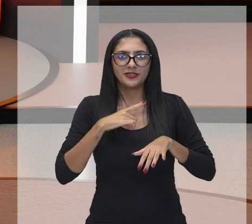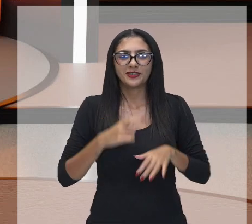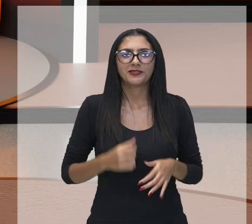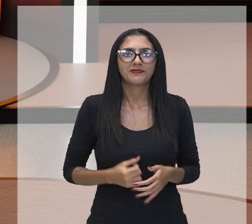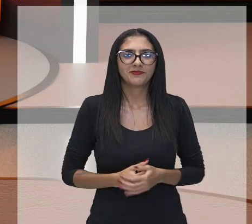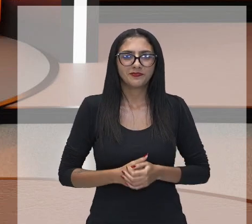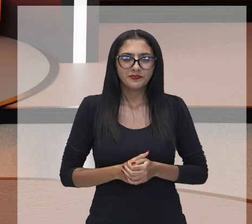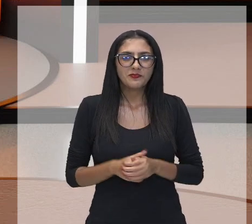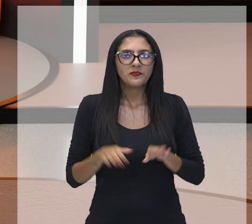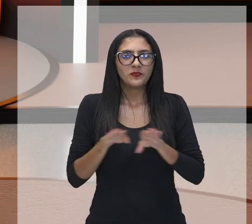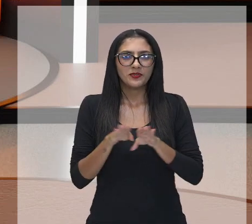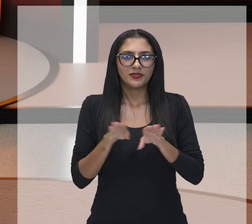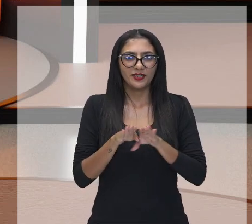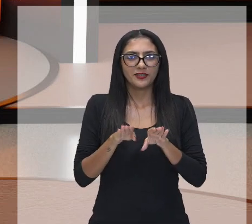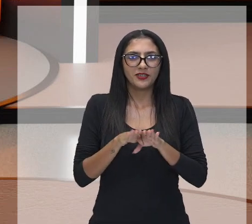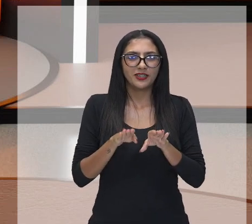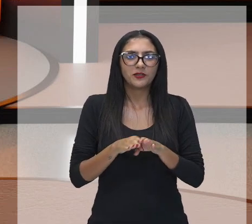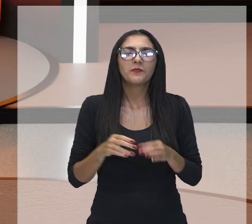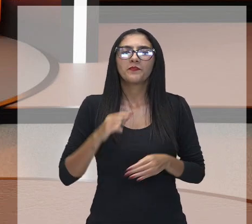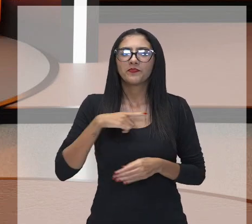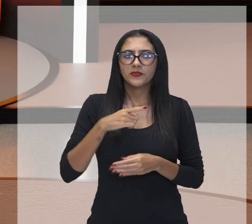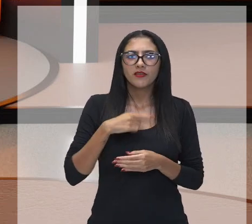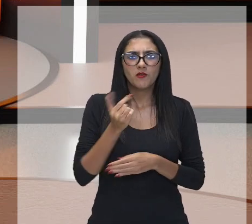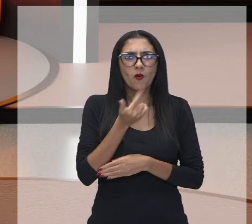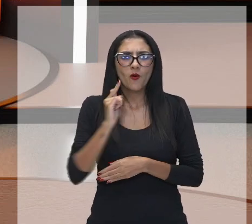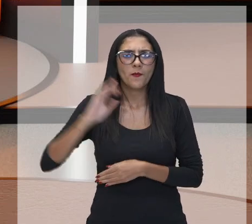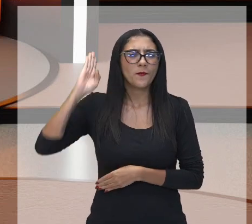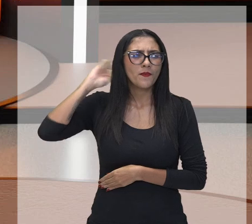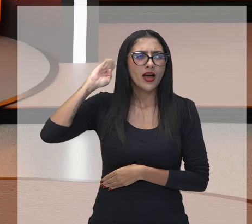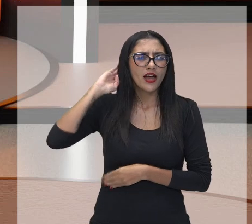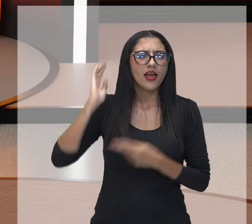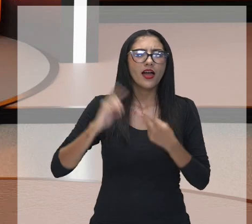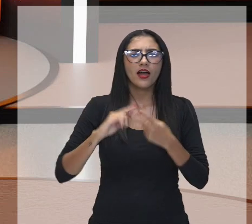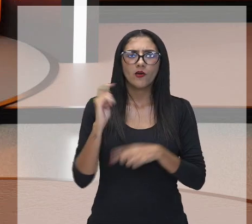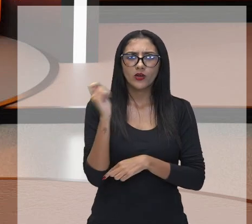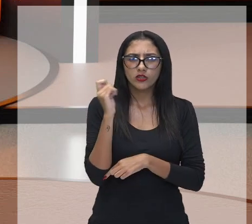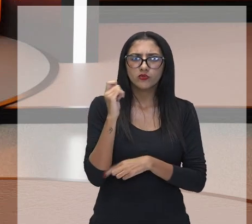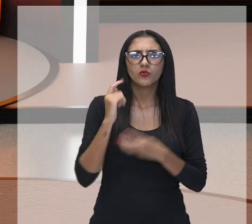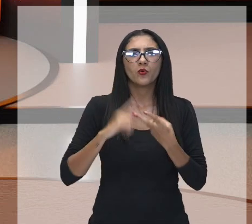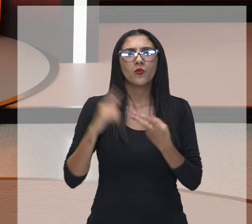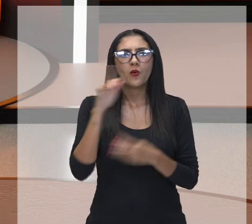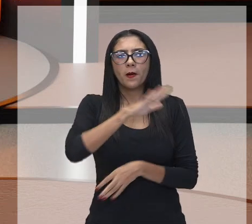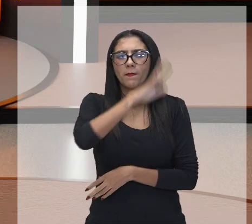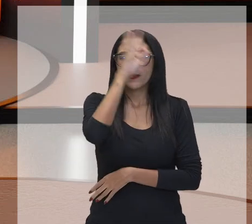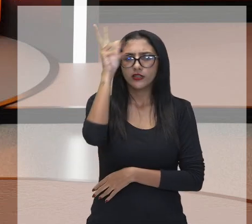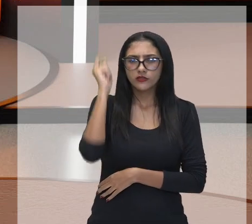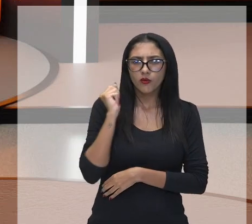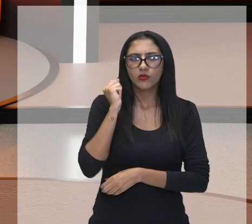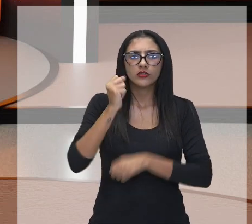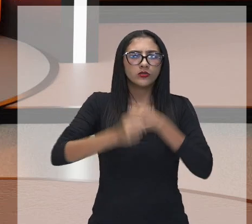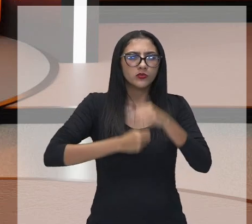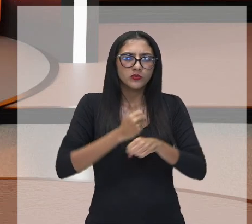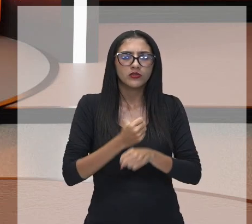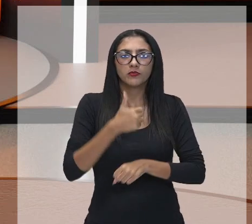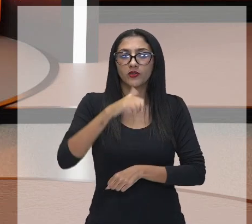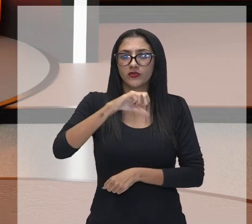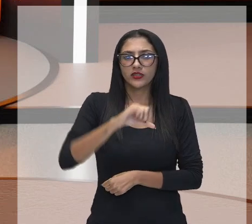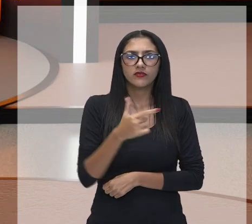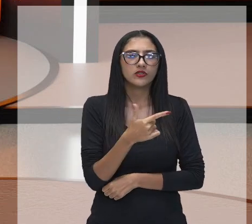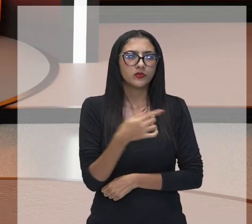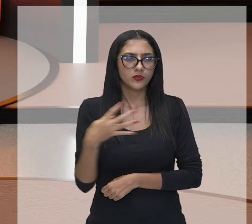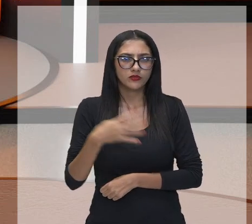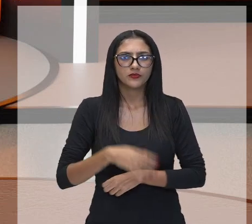Mato Grosso, Sergipe, Pará, Rio Grande do Sul e Amazonas em 1924.